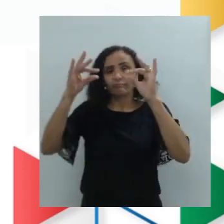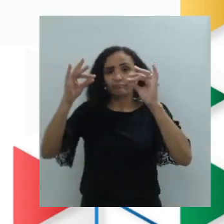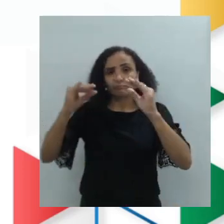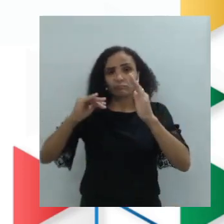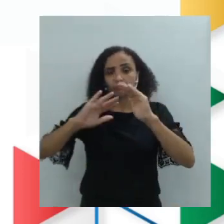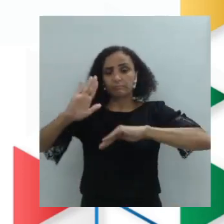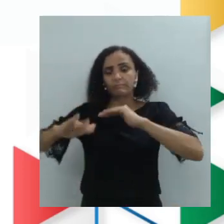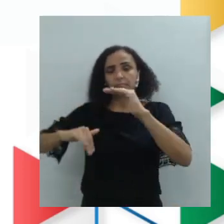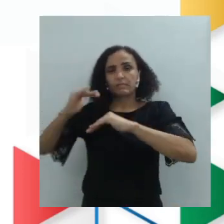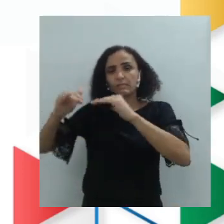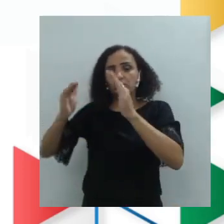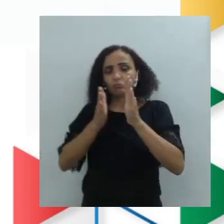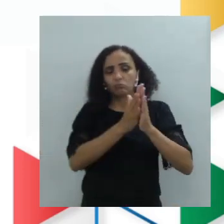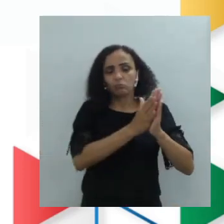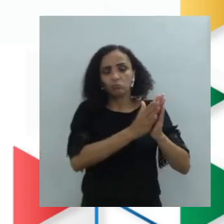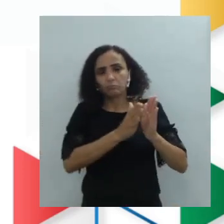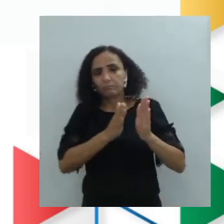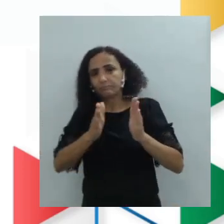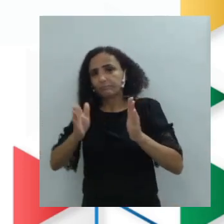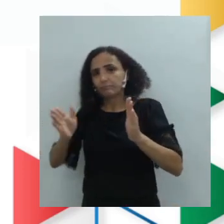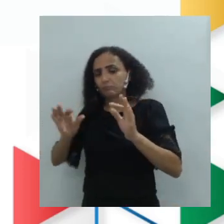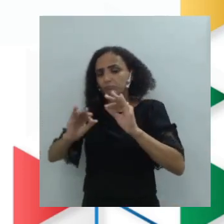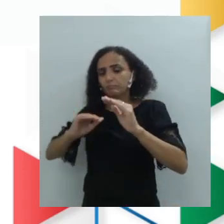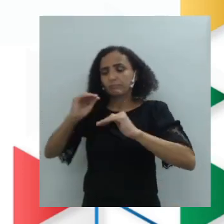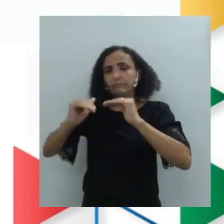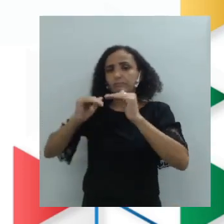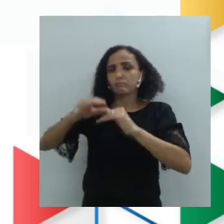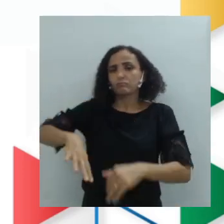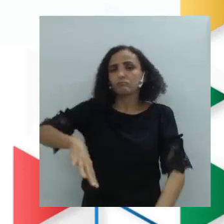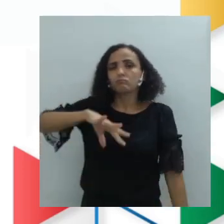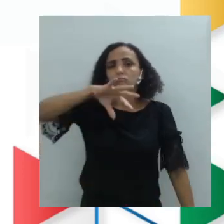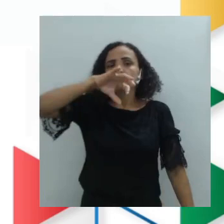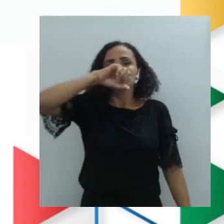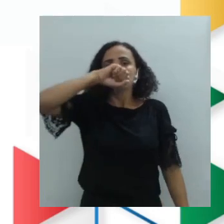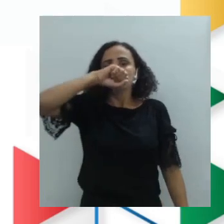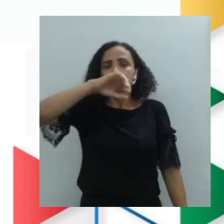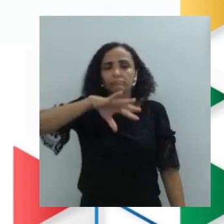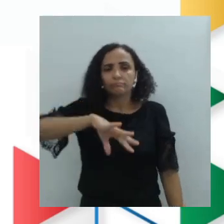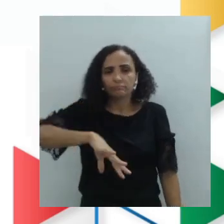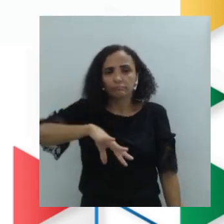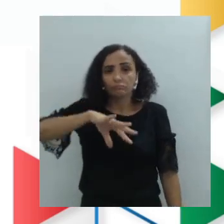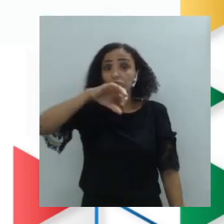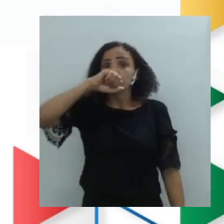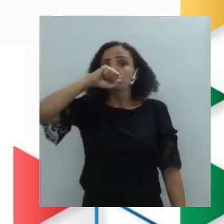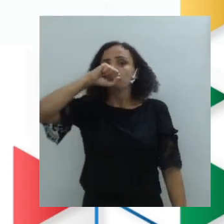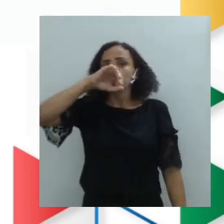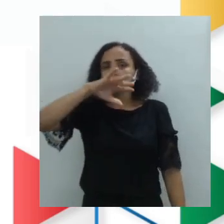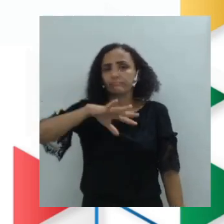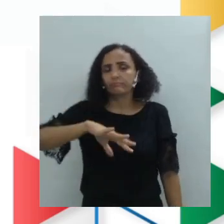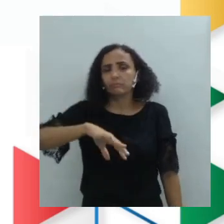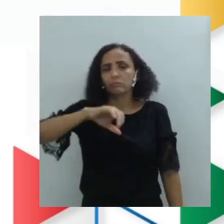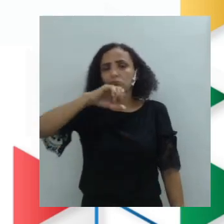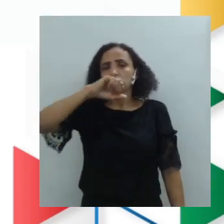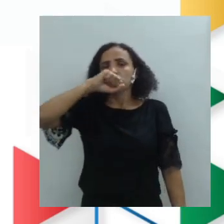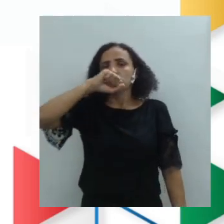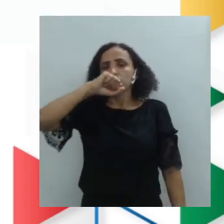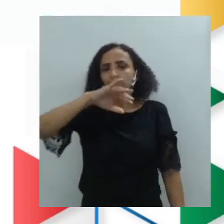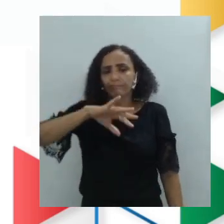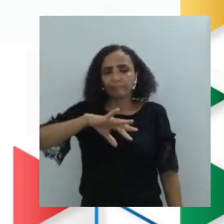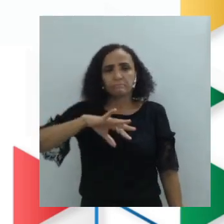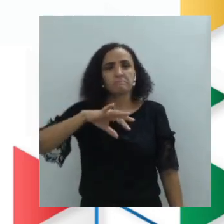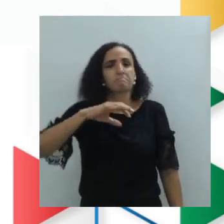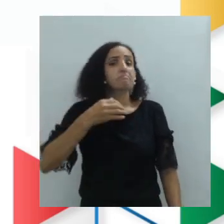eles transformam em sistemas vivos, como o sistema respiratório, da respiração, tá certo? O digestivo, do